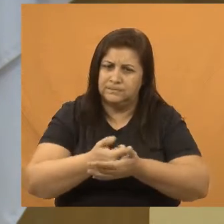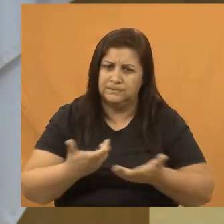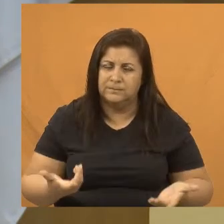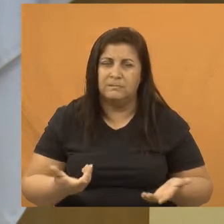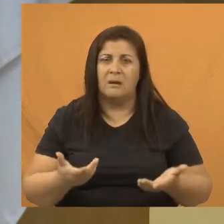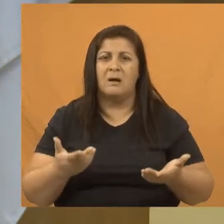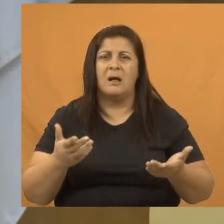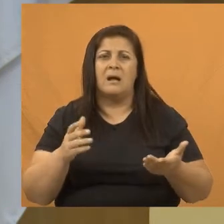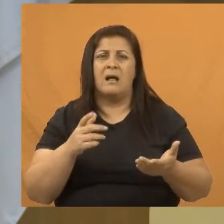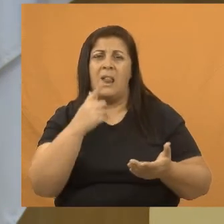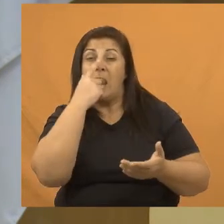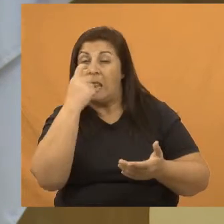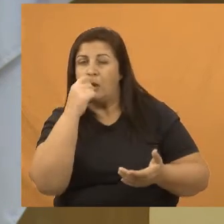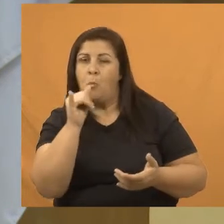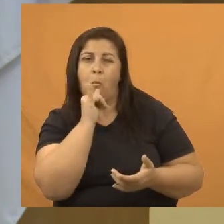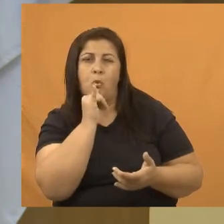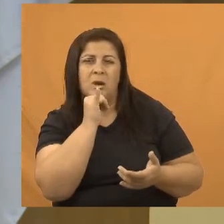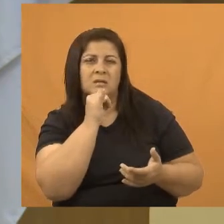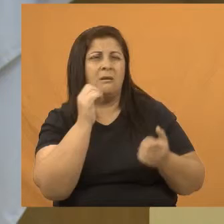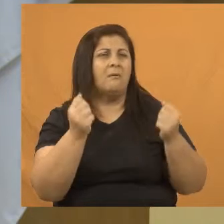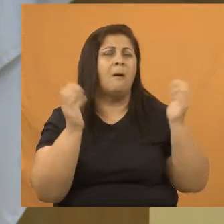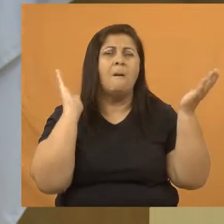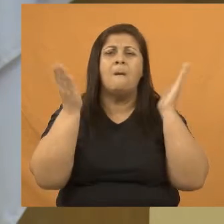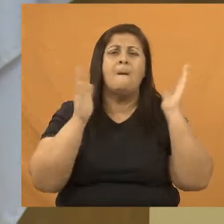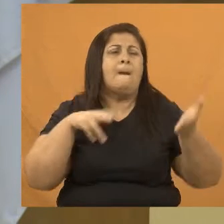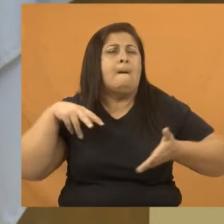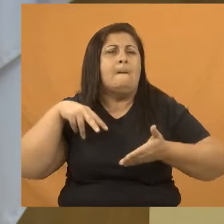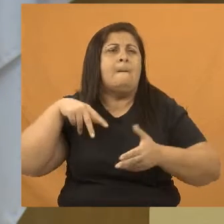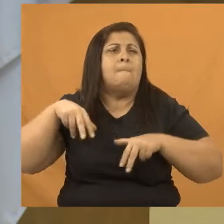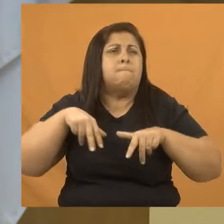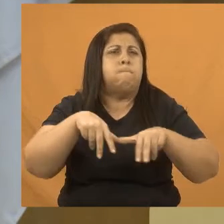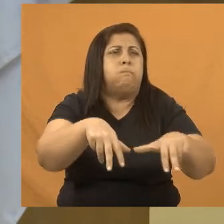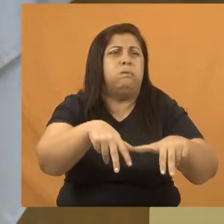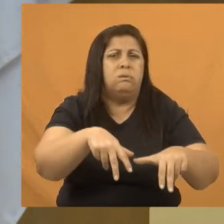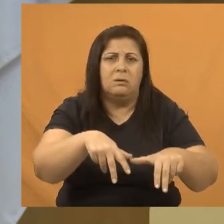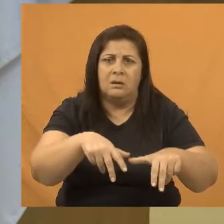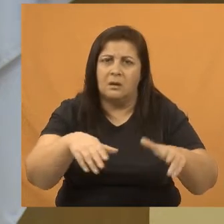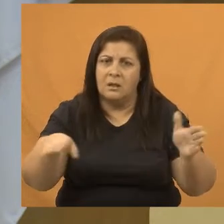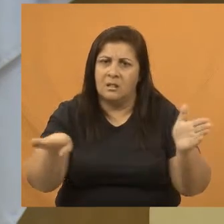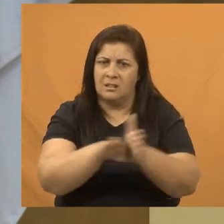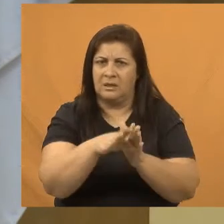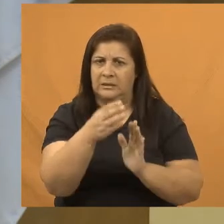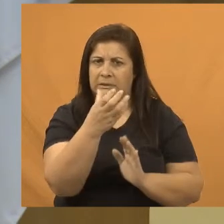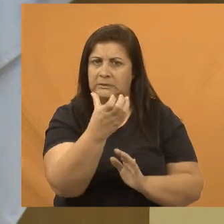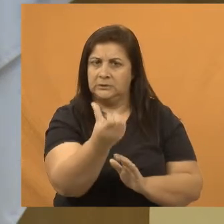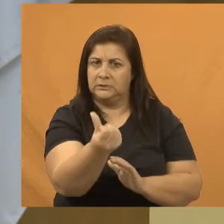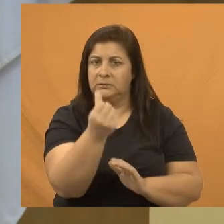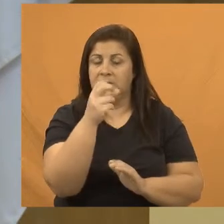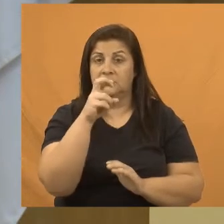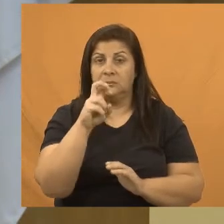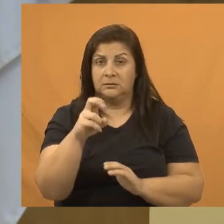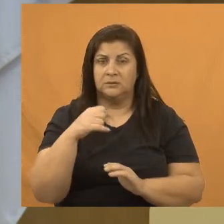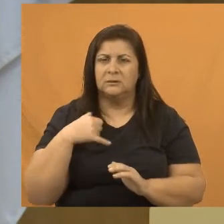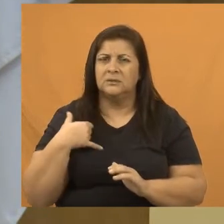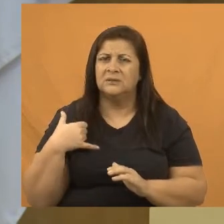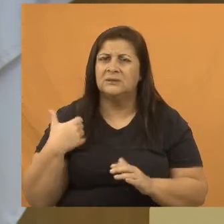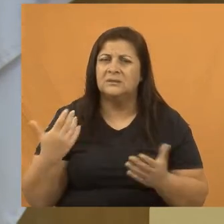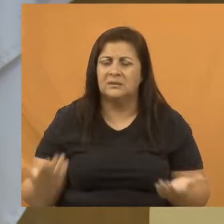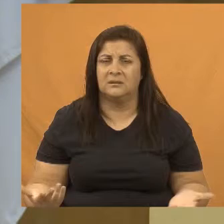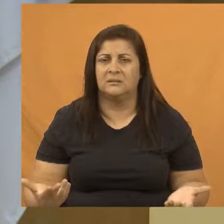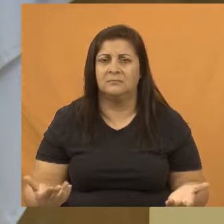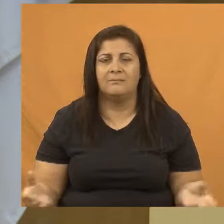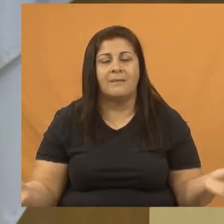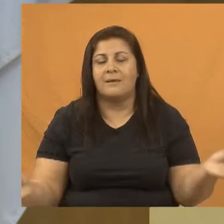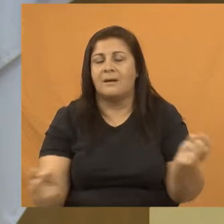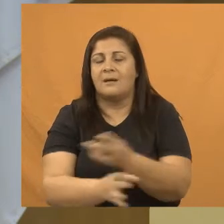lixo, vai correr até os 65 anos de idade para poder se aposentar? Isso é uma falácia. Isso é o fim da